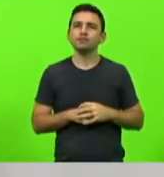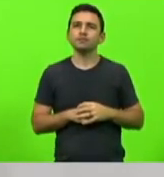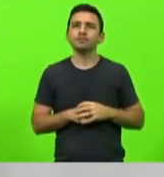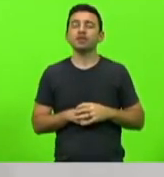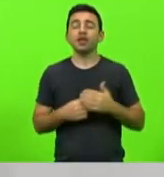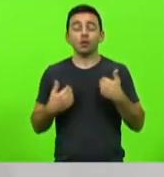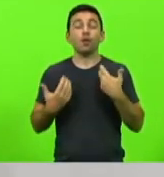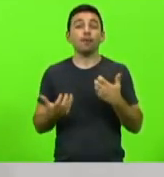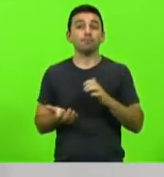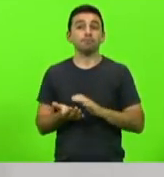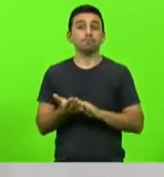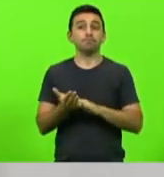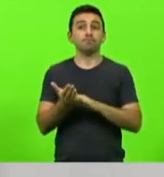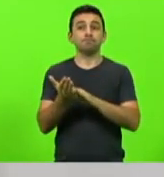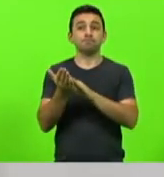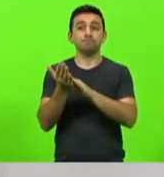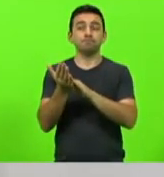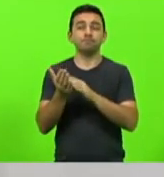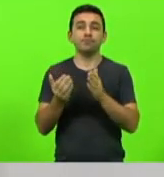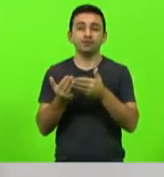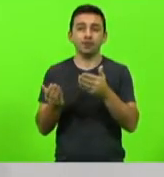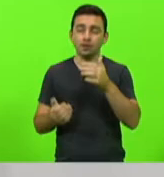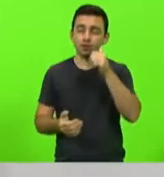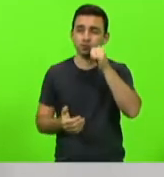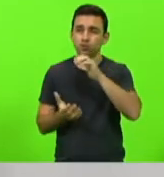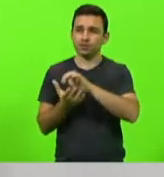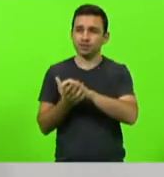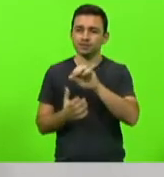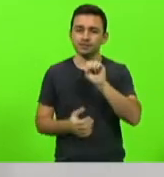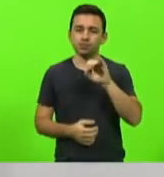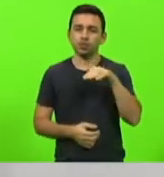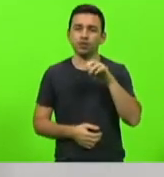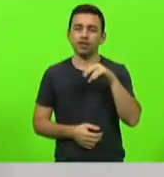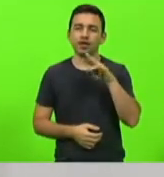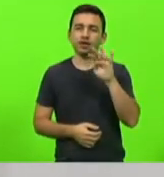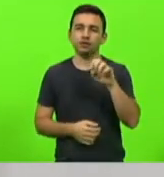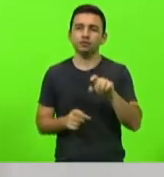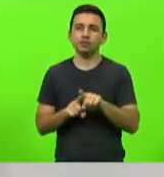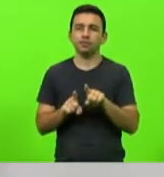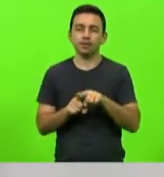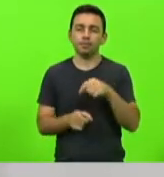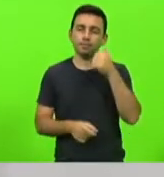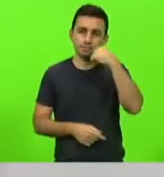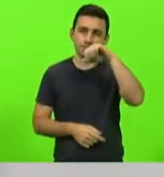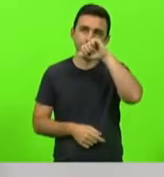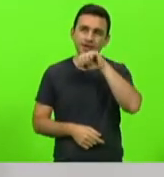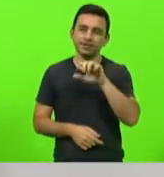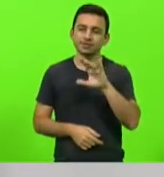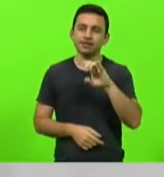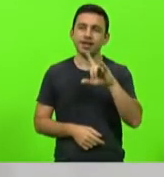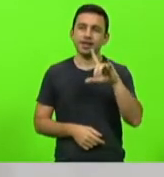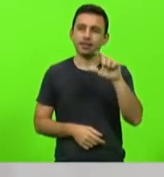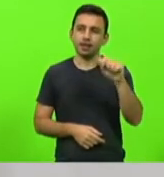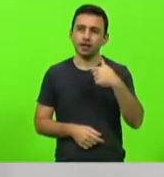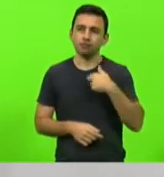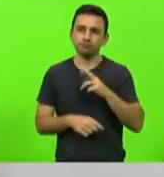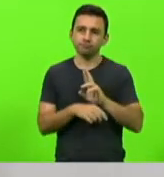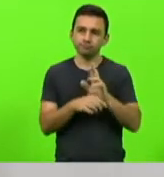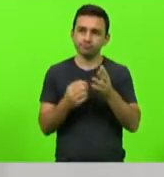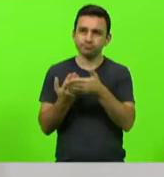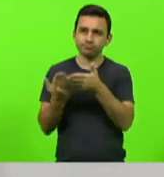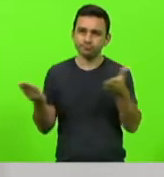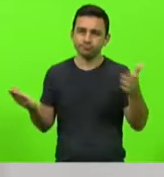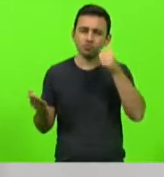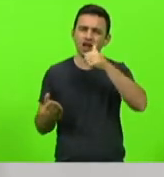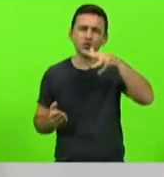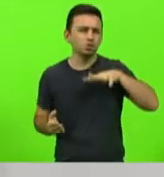parabenizar a minha esposa Simonete, a minha mãe, a dona Célia, e, em nome delas, todas as